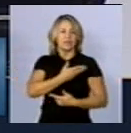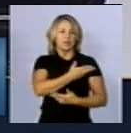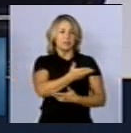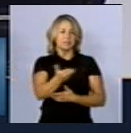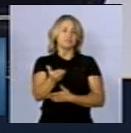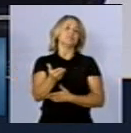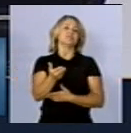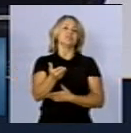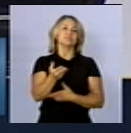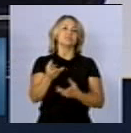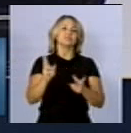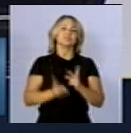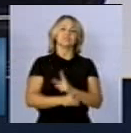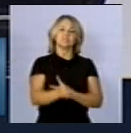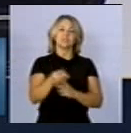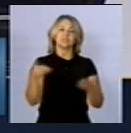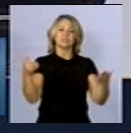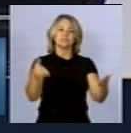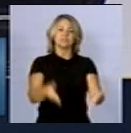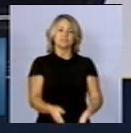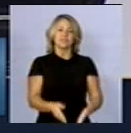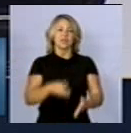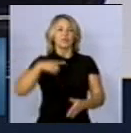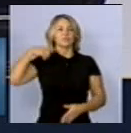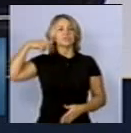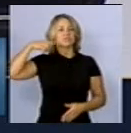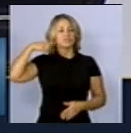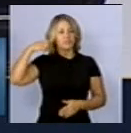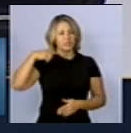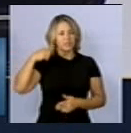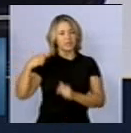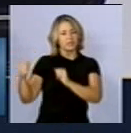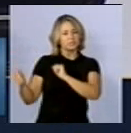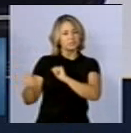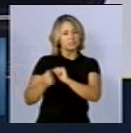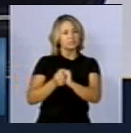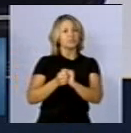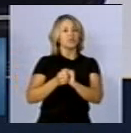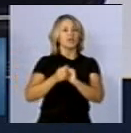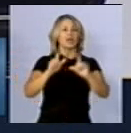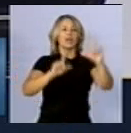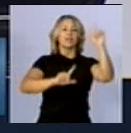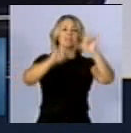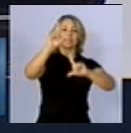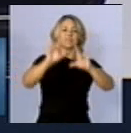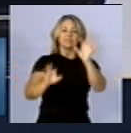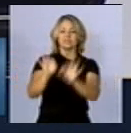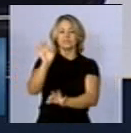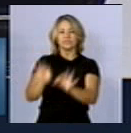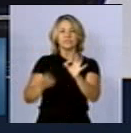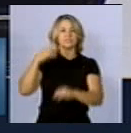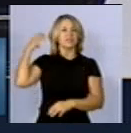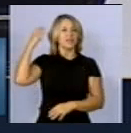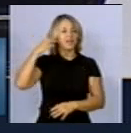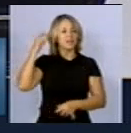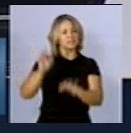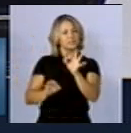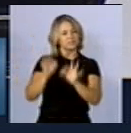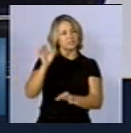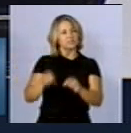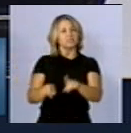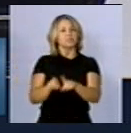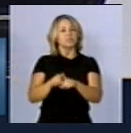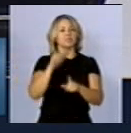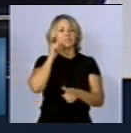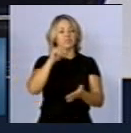que aqui tem participado os advogados a TV Justiça a rádio Justiça Doutora Carmem